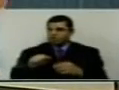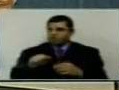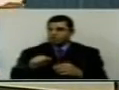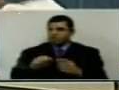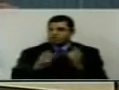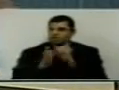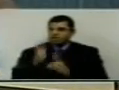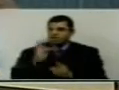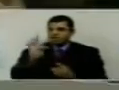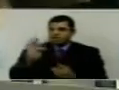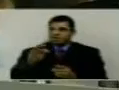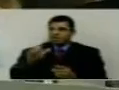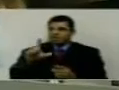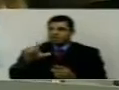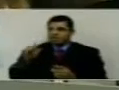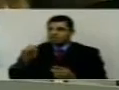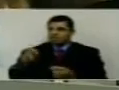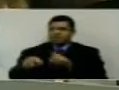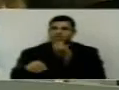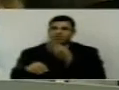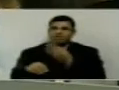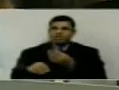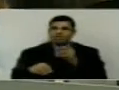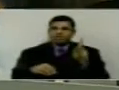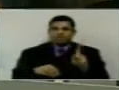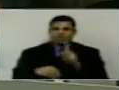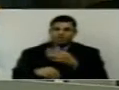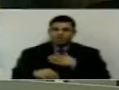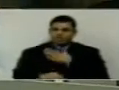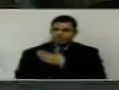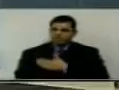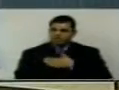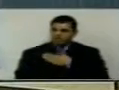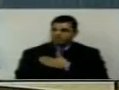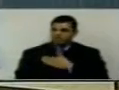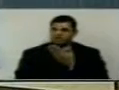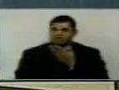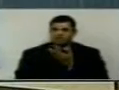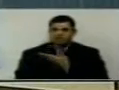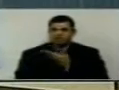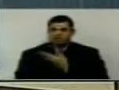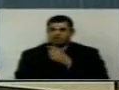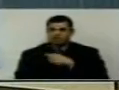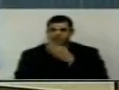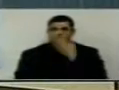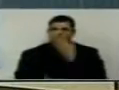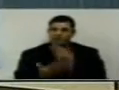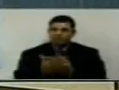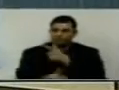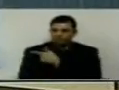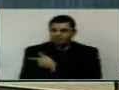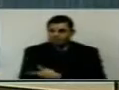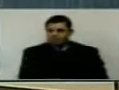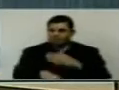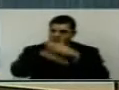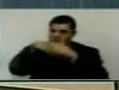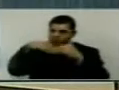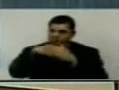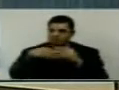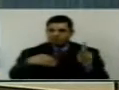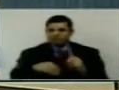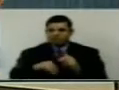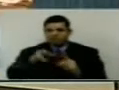Faculdade La Salle. Professora, minha querida amiga, porque eu tenho admiração, respeito, carinho,